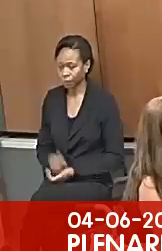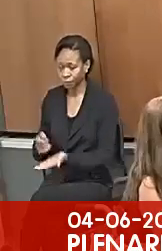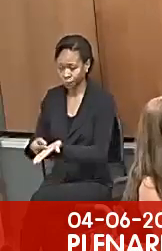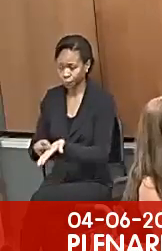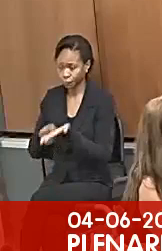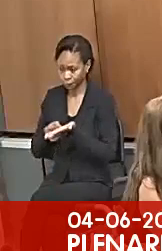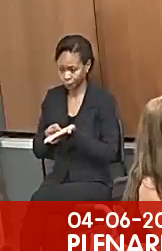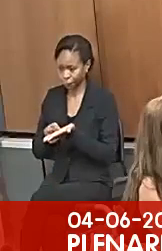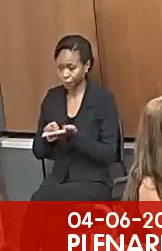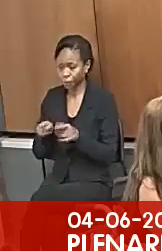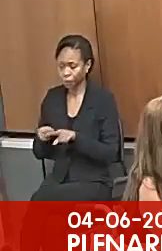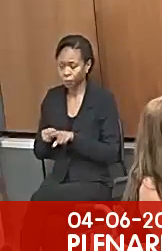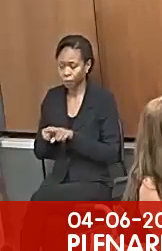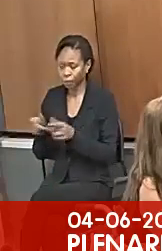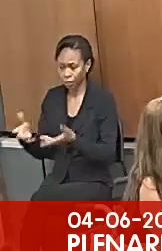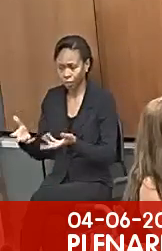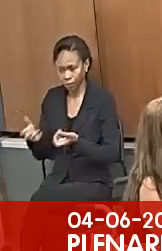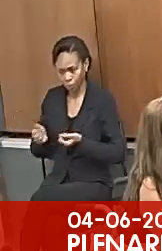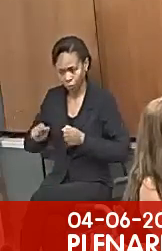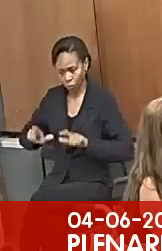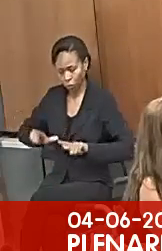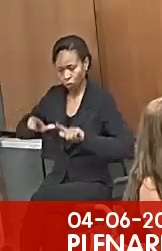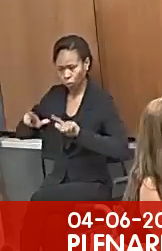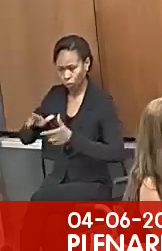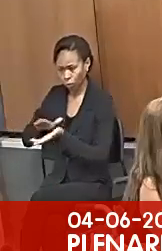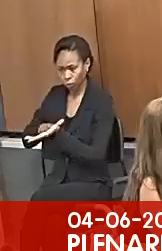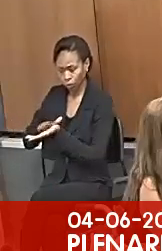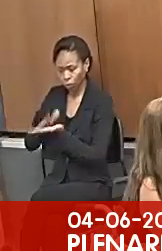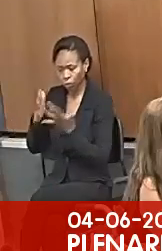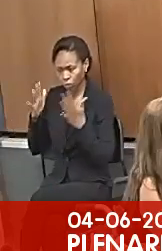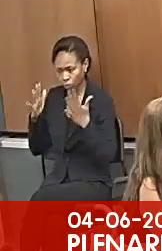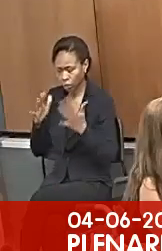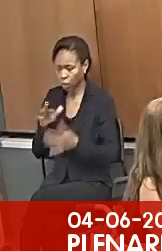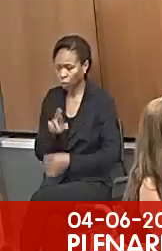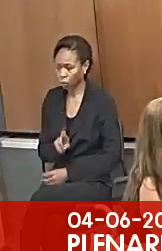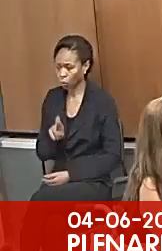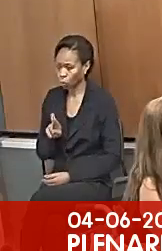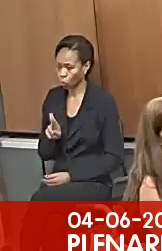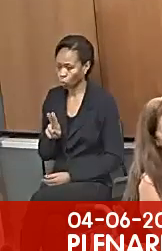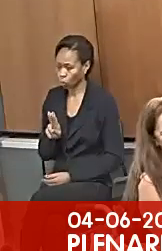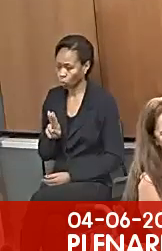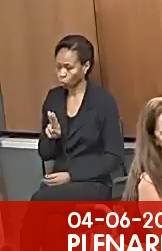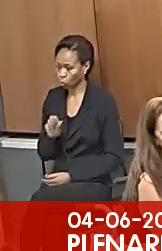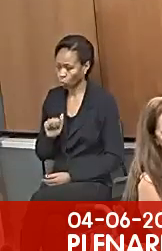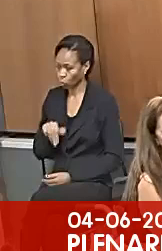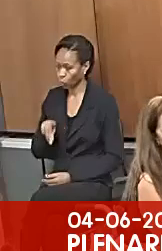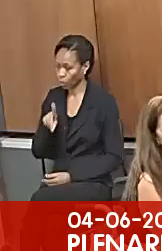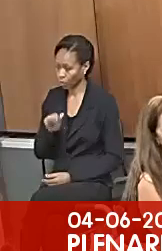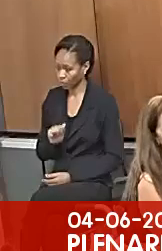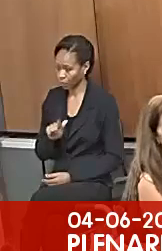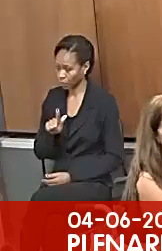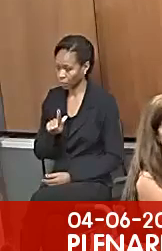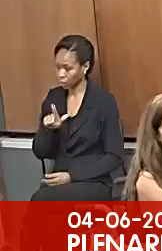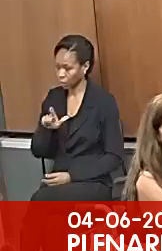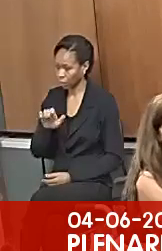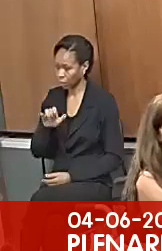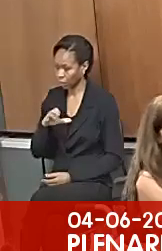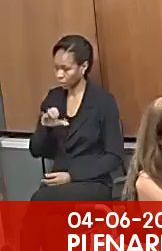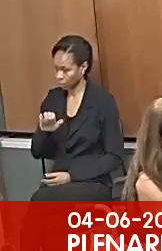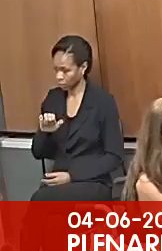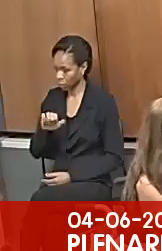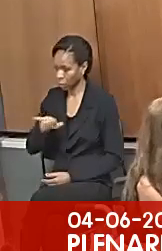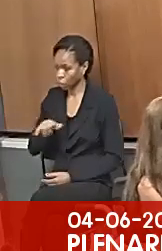Convido para receber seu voto de congratulações a Ruanda Gleice de Jesus Apolinário.